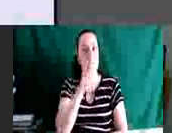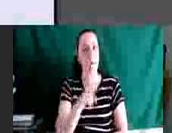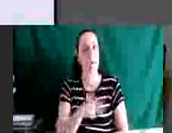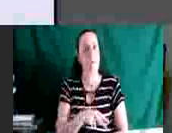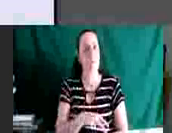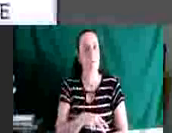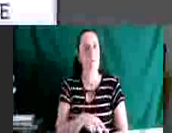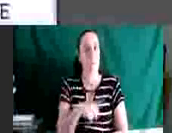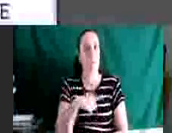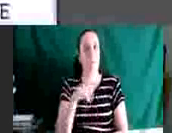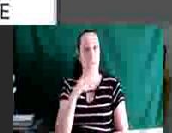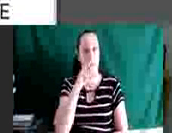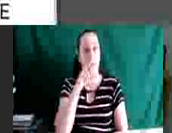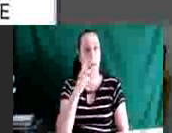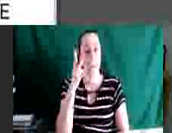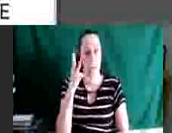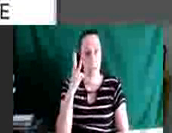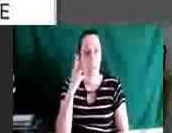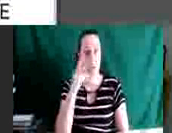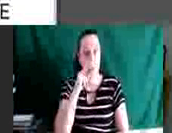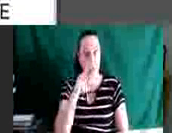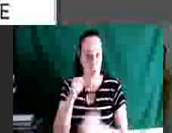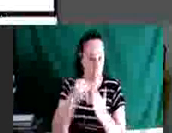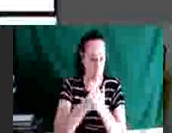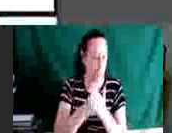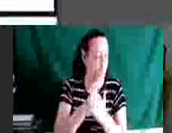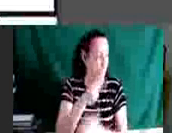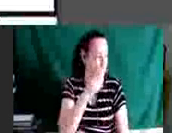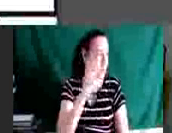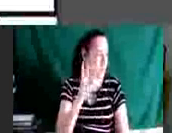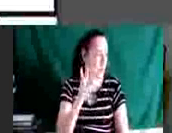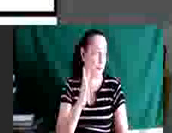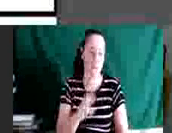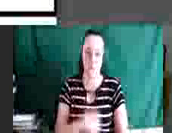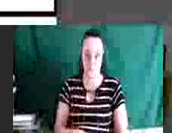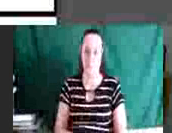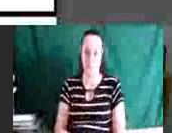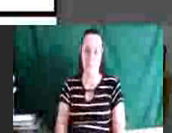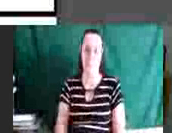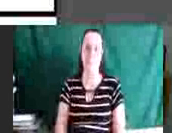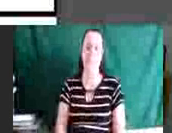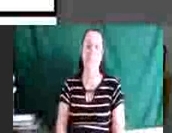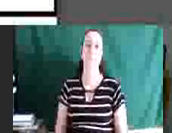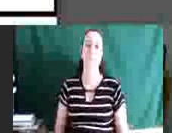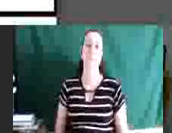O que é o ASP?